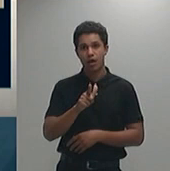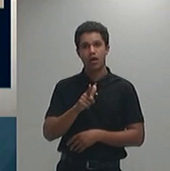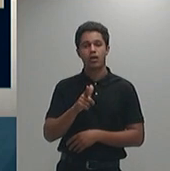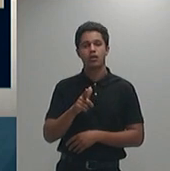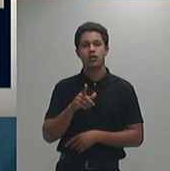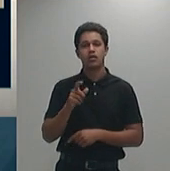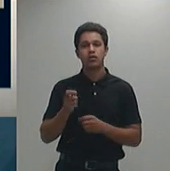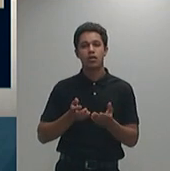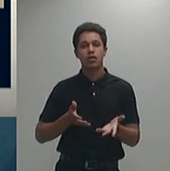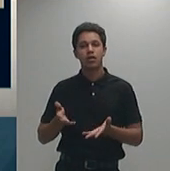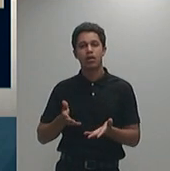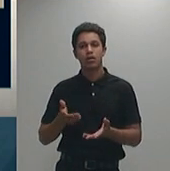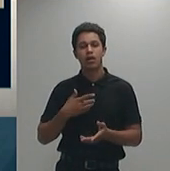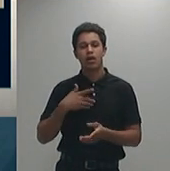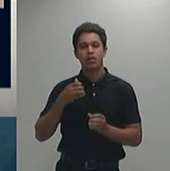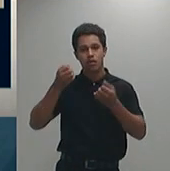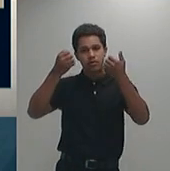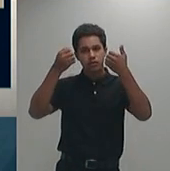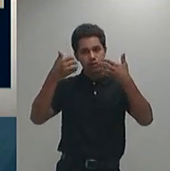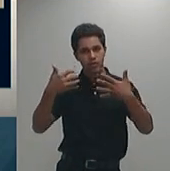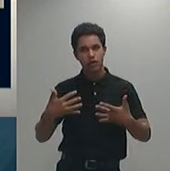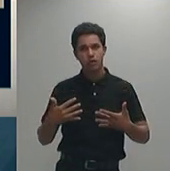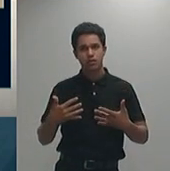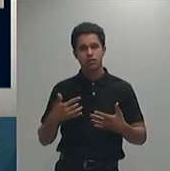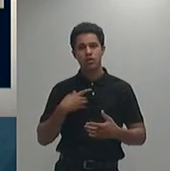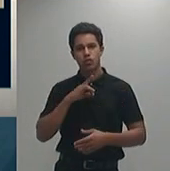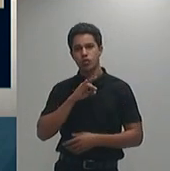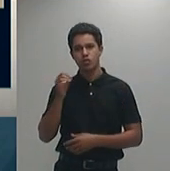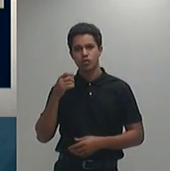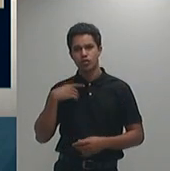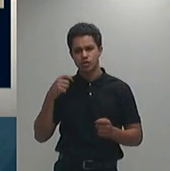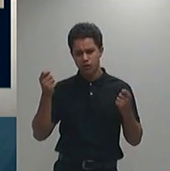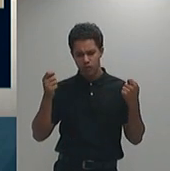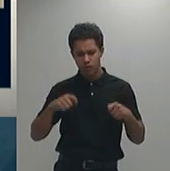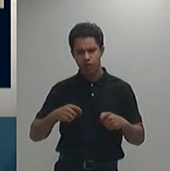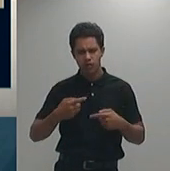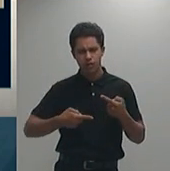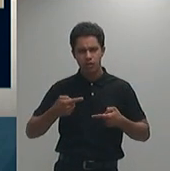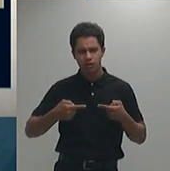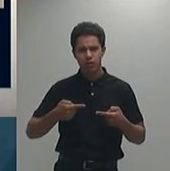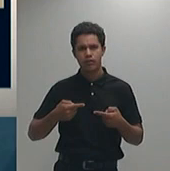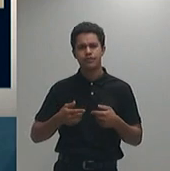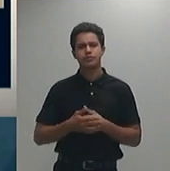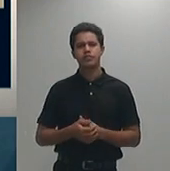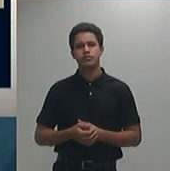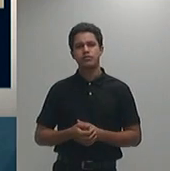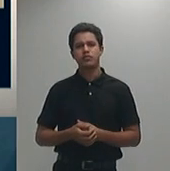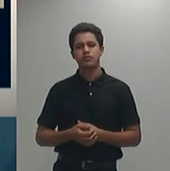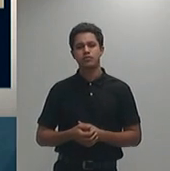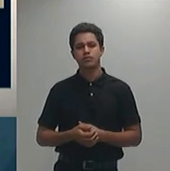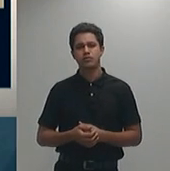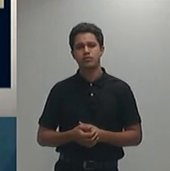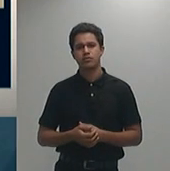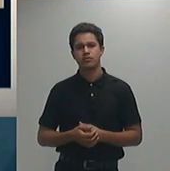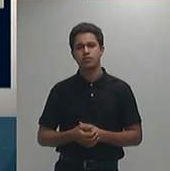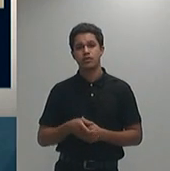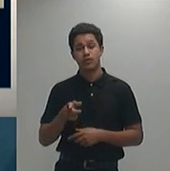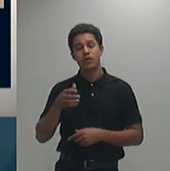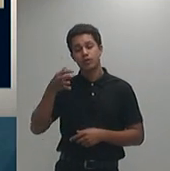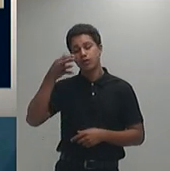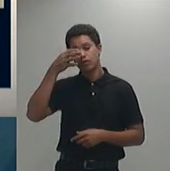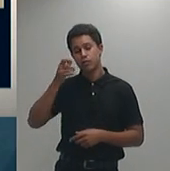em sua fundamentação do aludido o conflito de competência 113 260 que o entendimento adotado